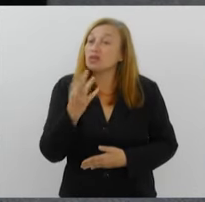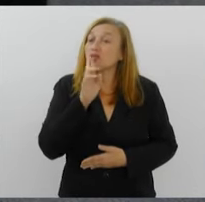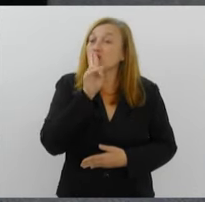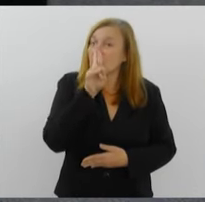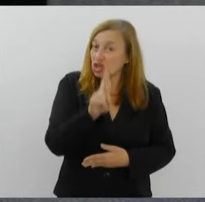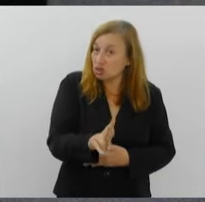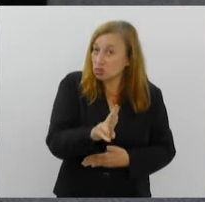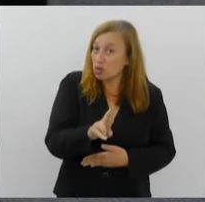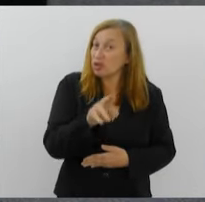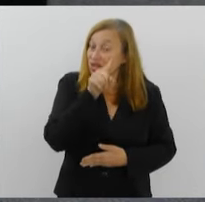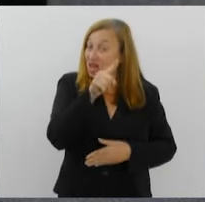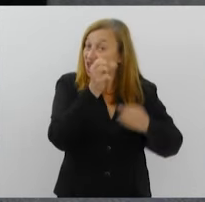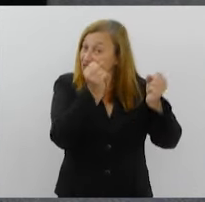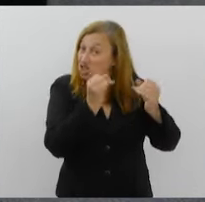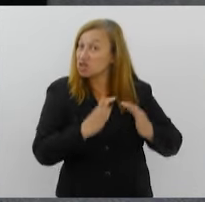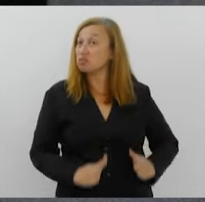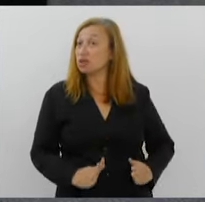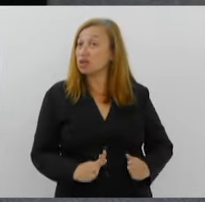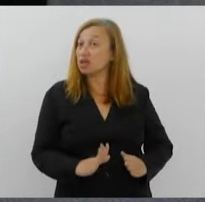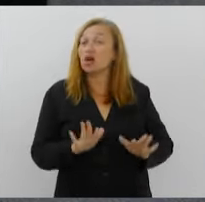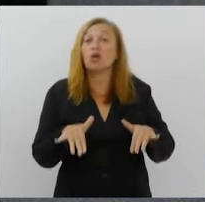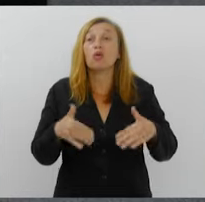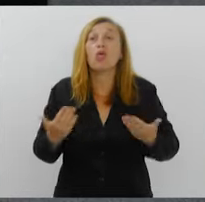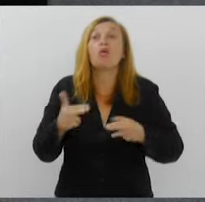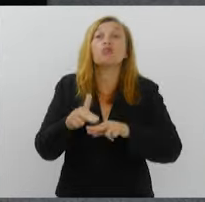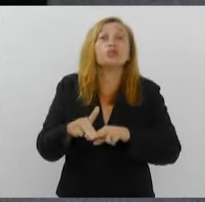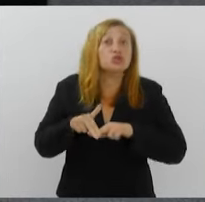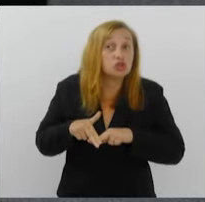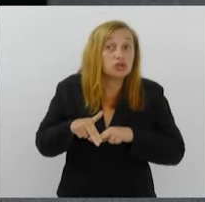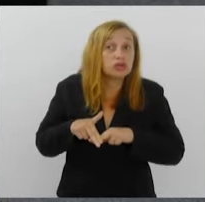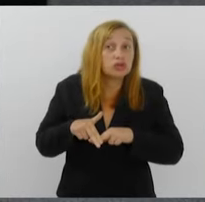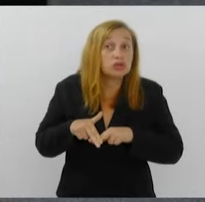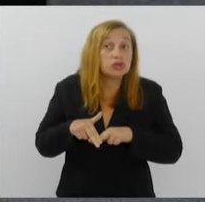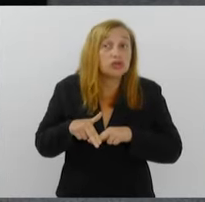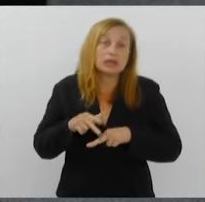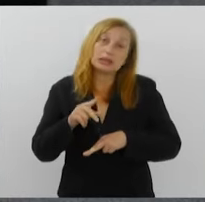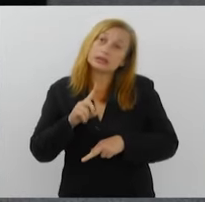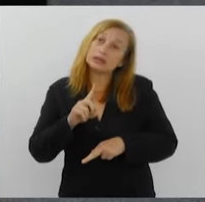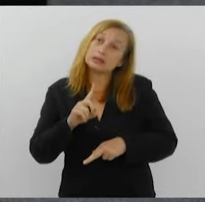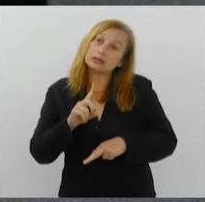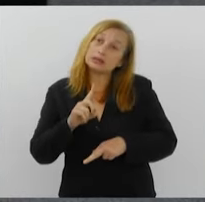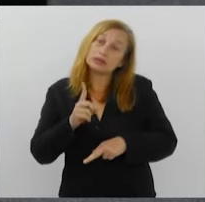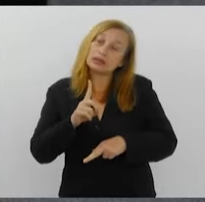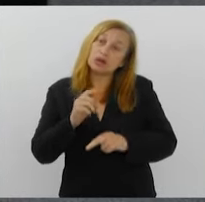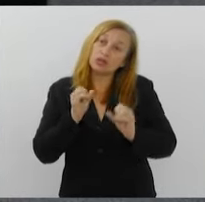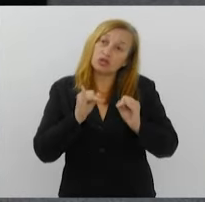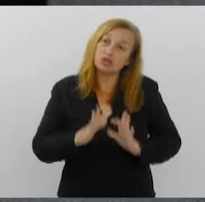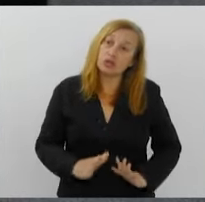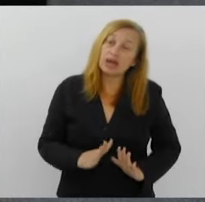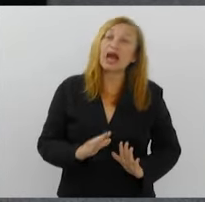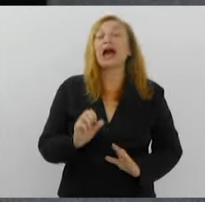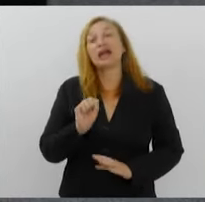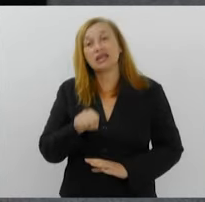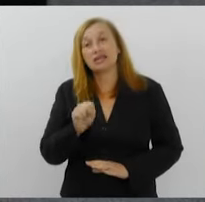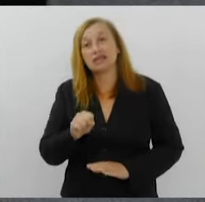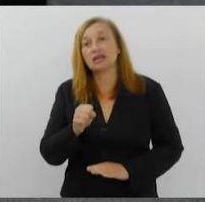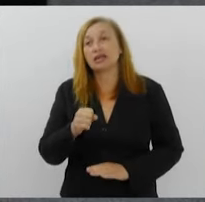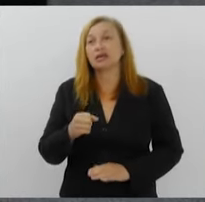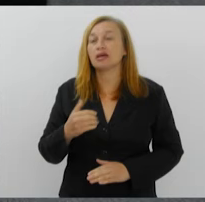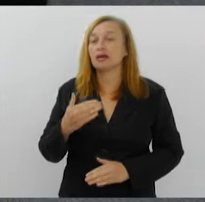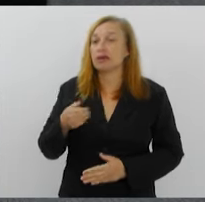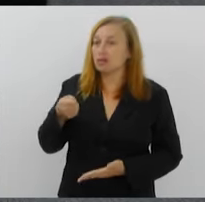ela explicasse qual foi a razão, não sendo suficiente, então se partiria para isso. É apenas